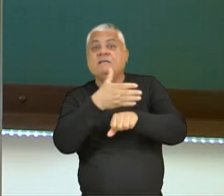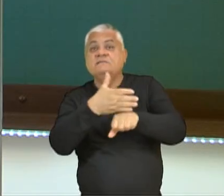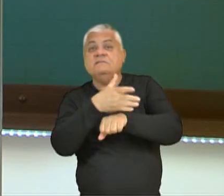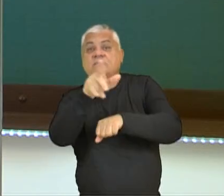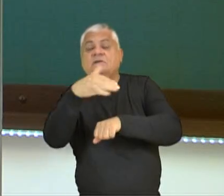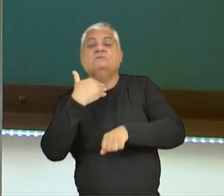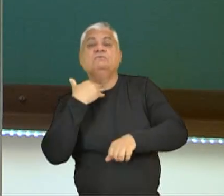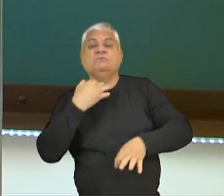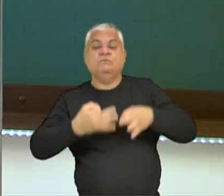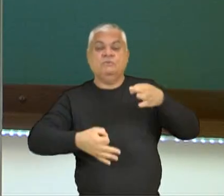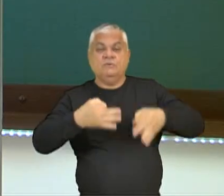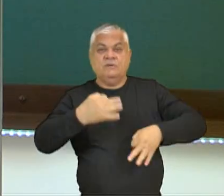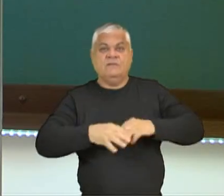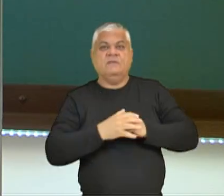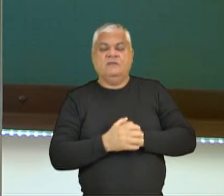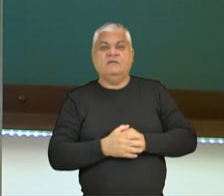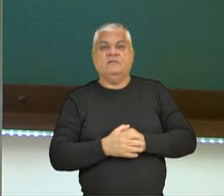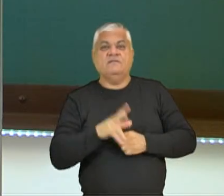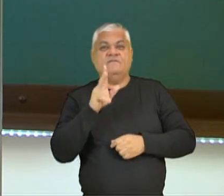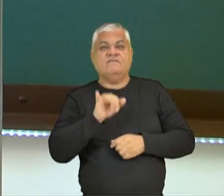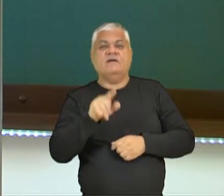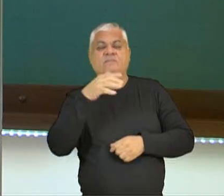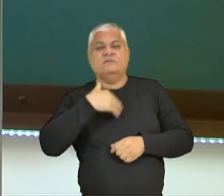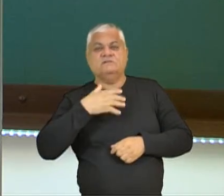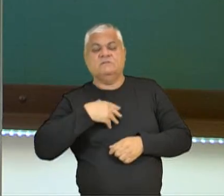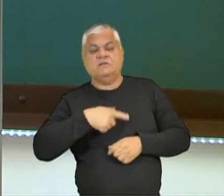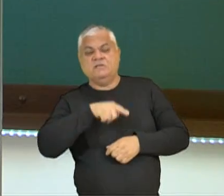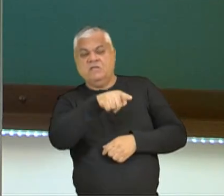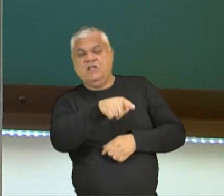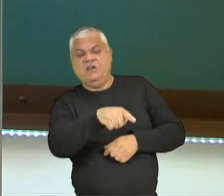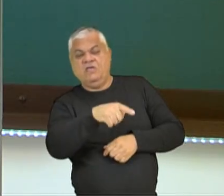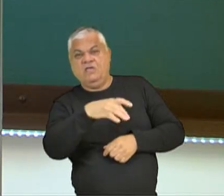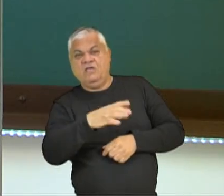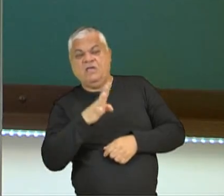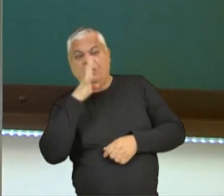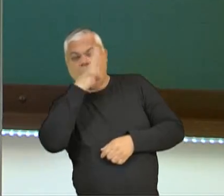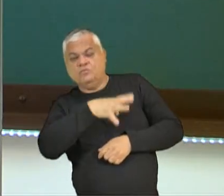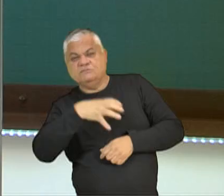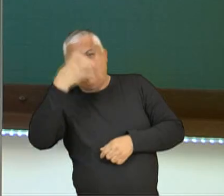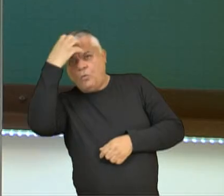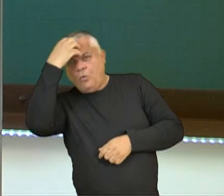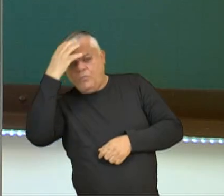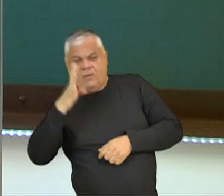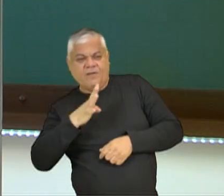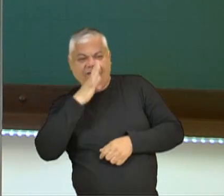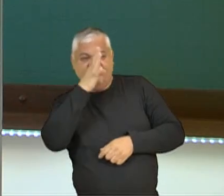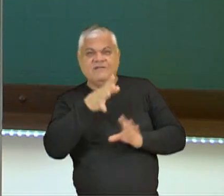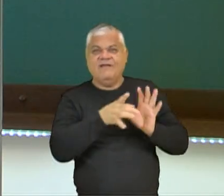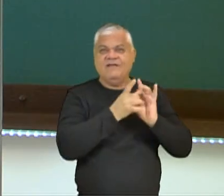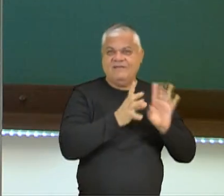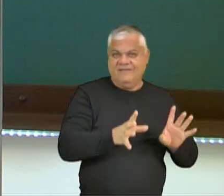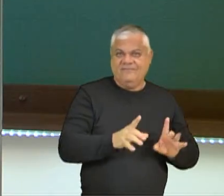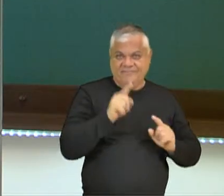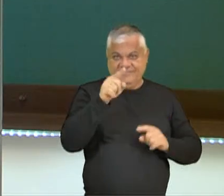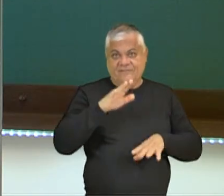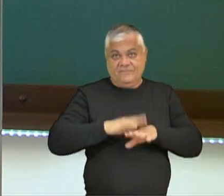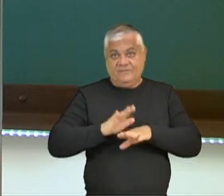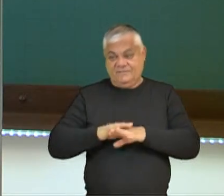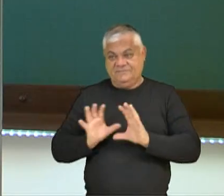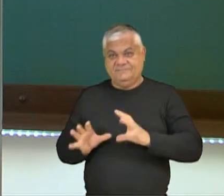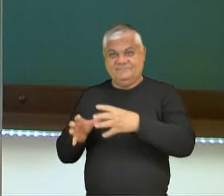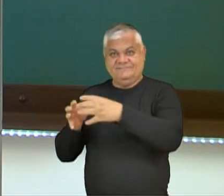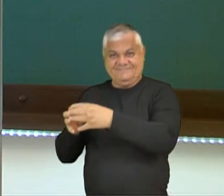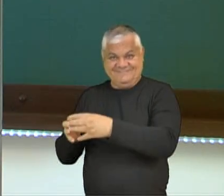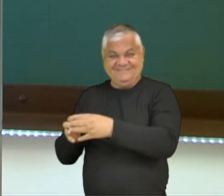julgamento em algum tribunal de júri para decidir sobre determinado tema, determinada causa, né? E aí, nessa simulação,